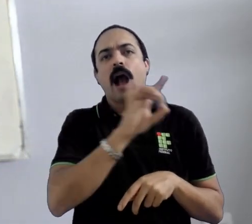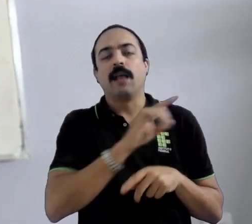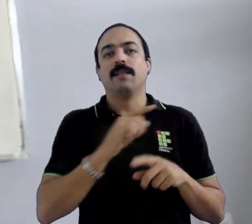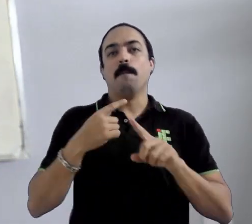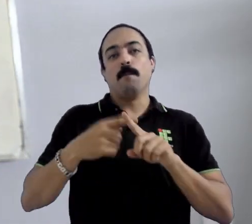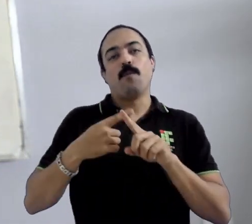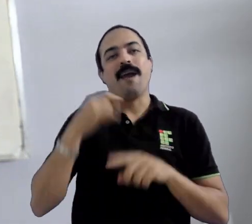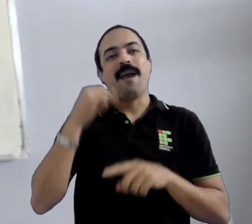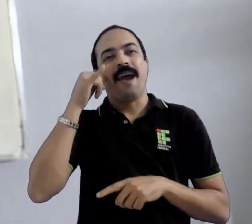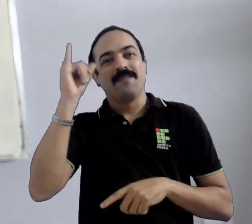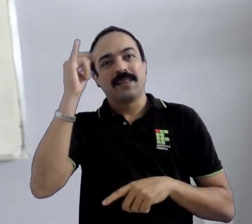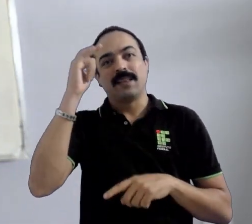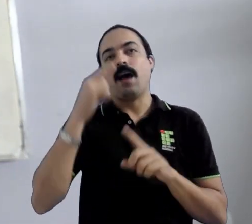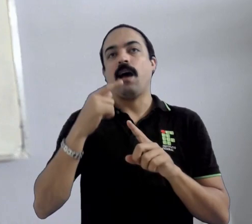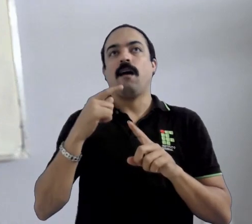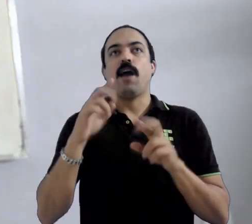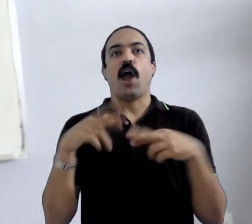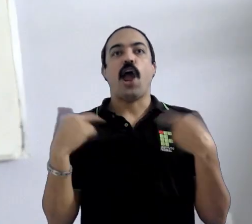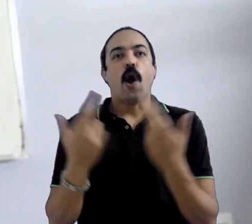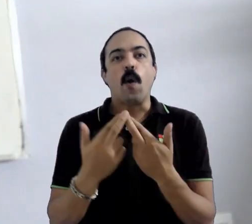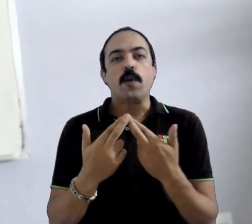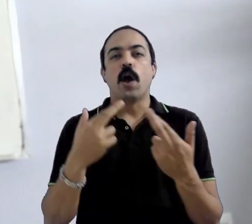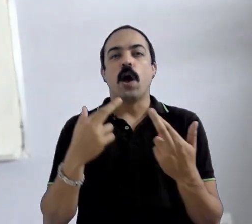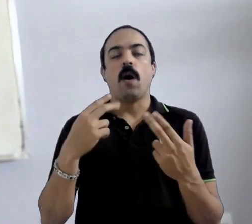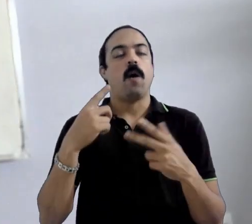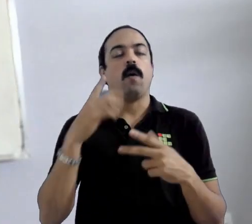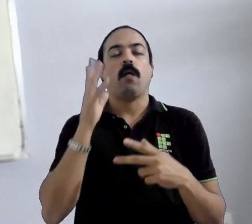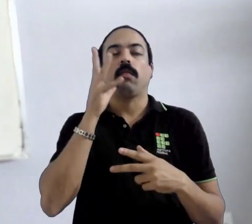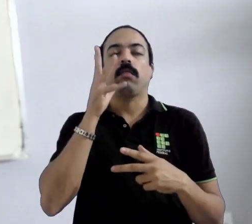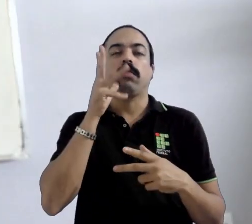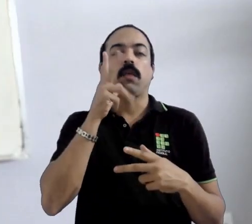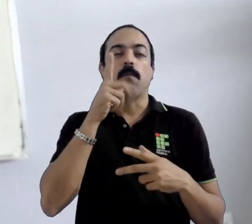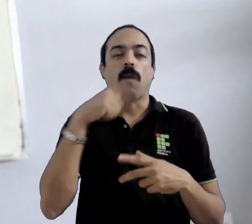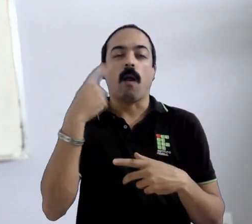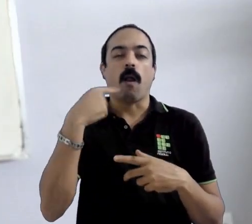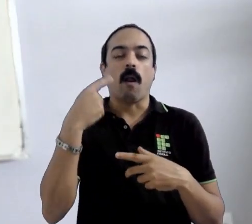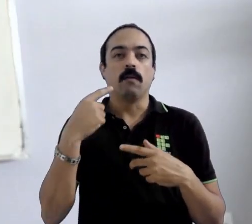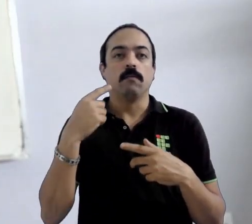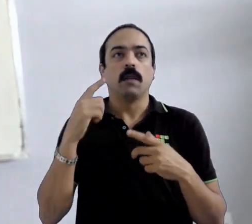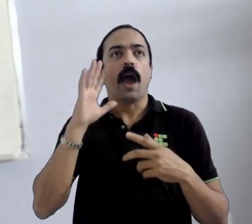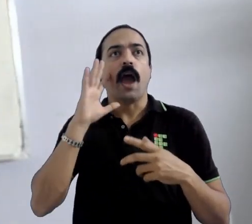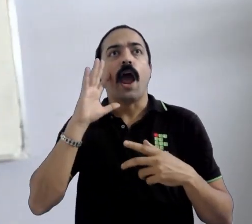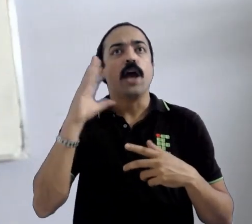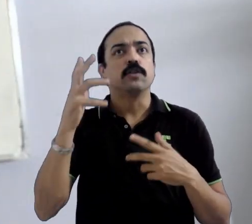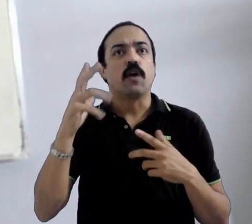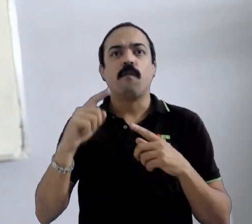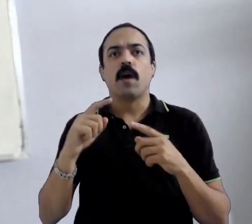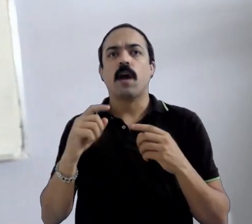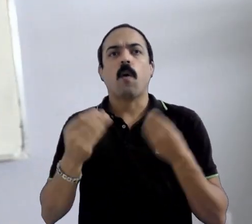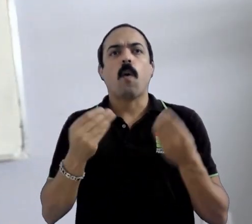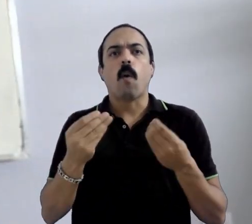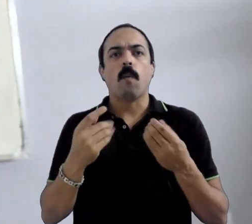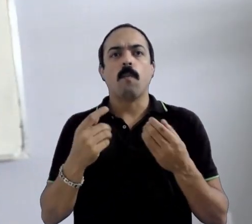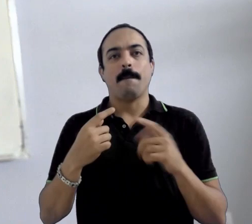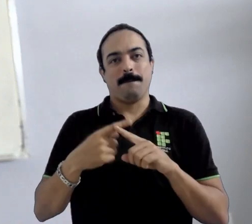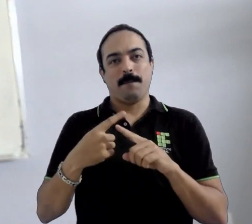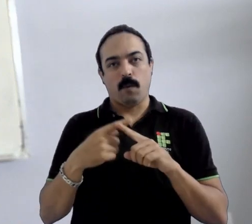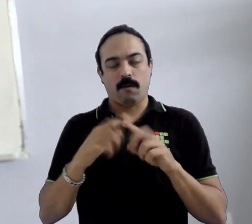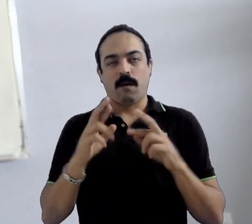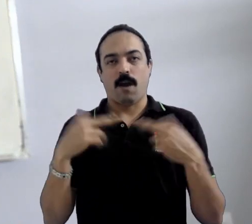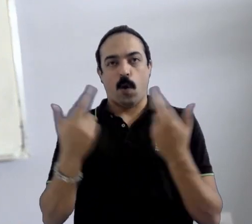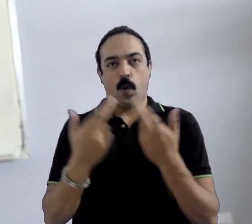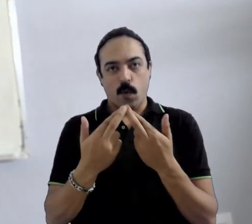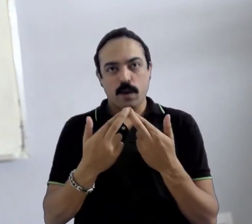não consiga executar os encaminhamentos que saem destas reuniões. E aí, pessoal, é importante falar